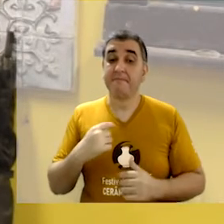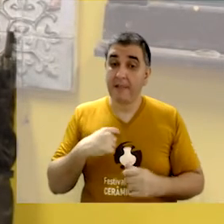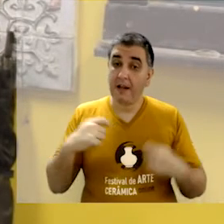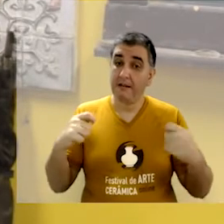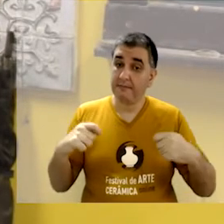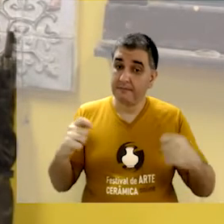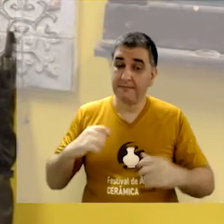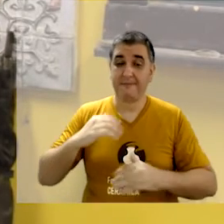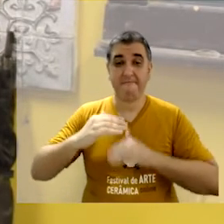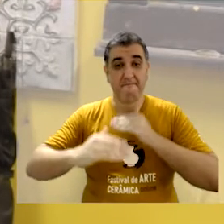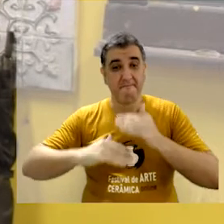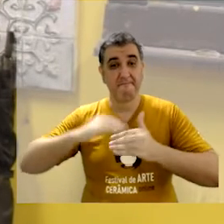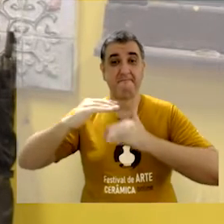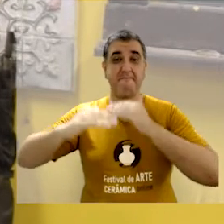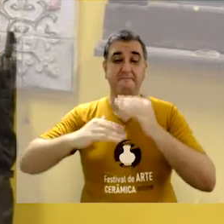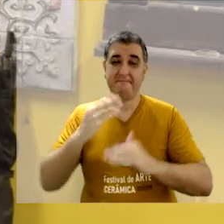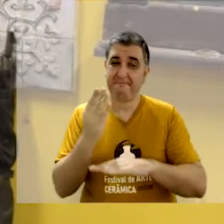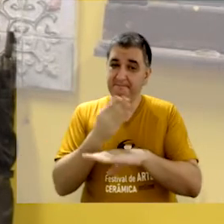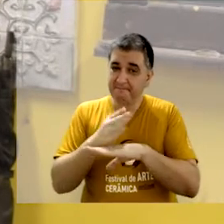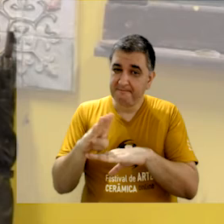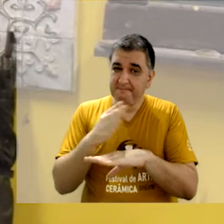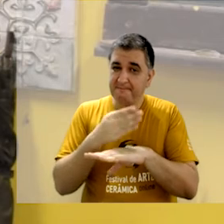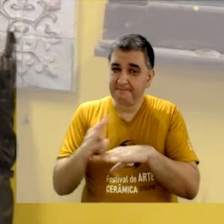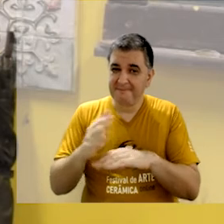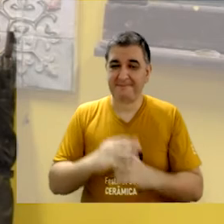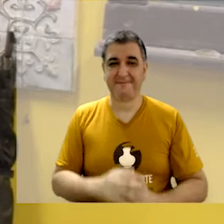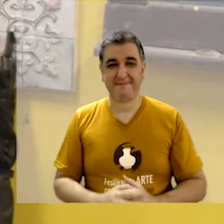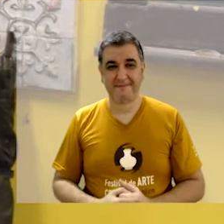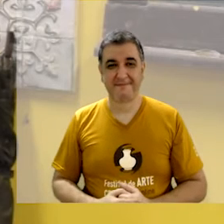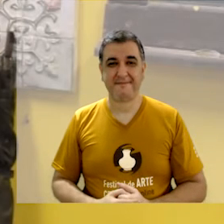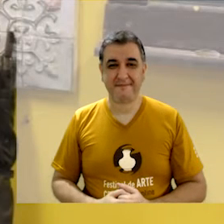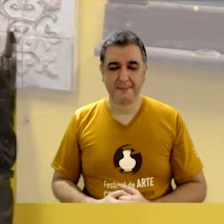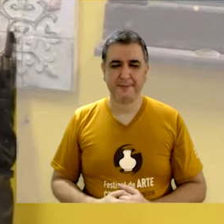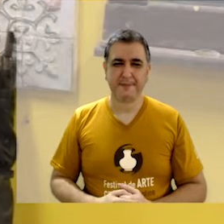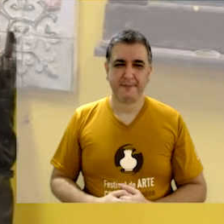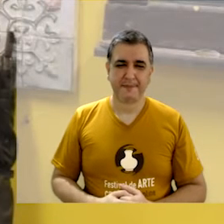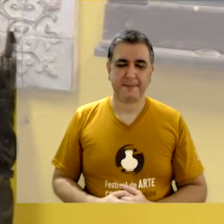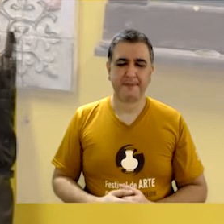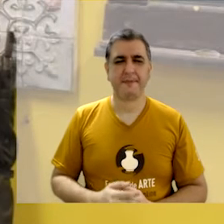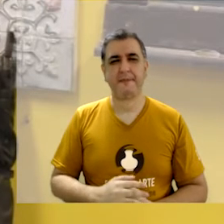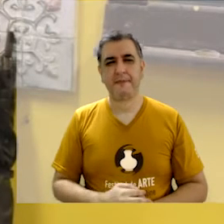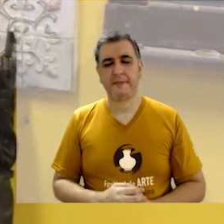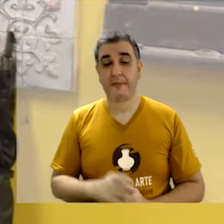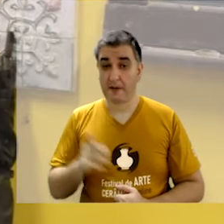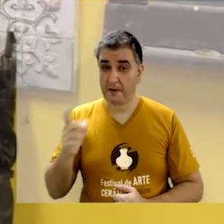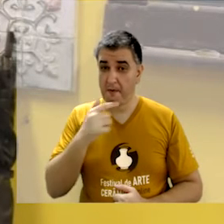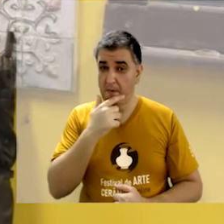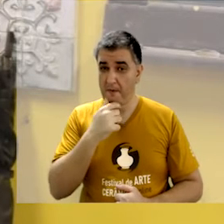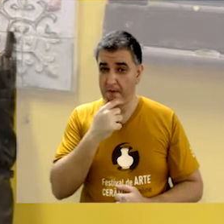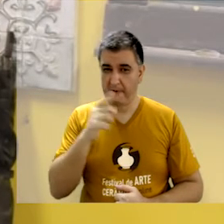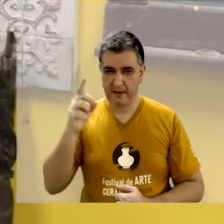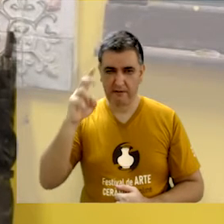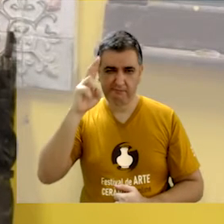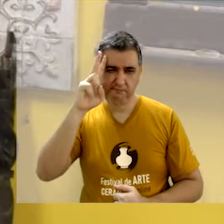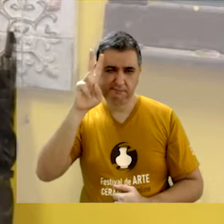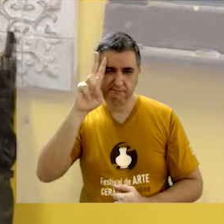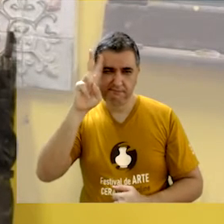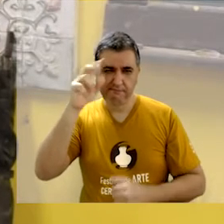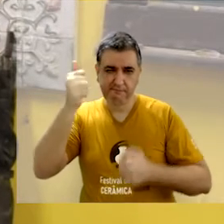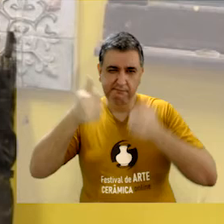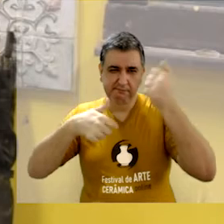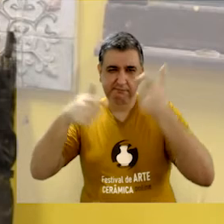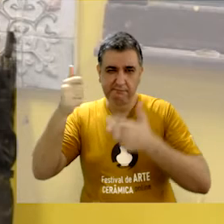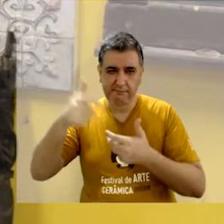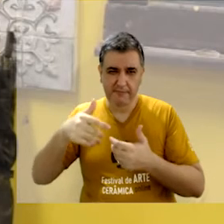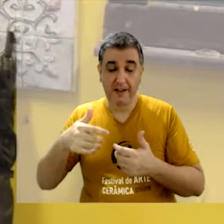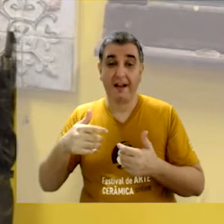né? O Eudino Brancante, que é um historiador que escreveu sobre a cerâmica no Brasil, ele